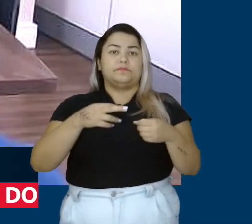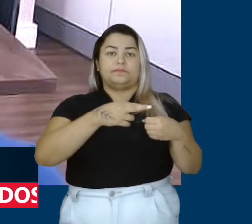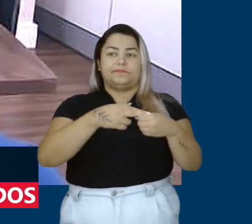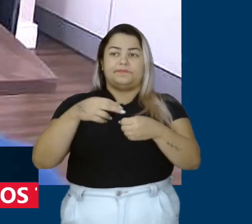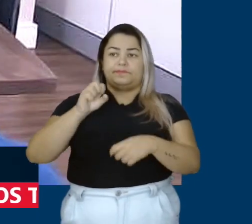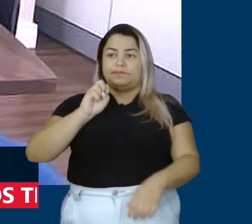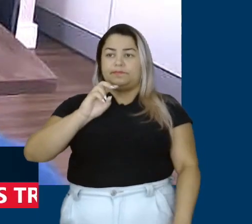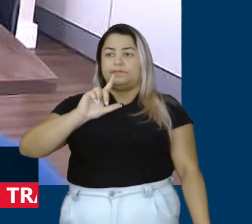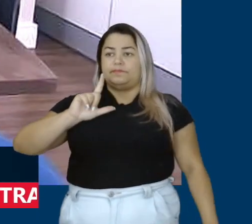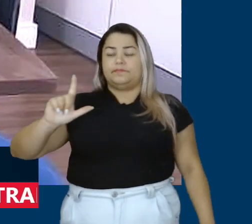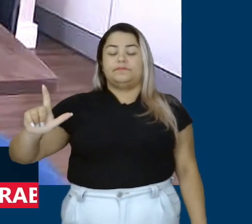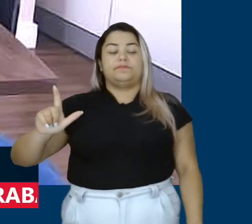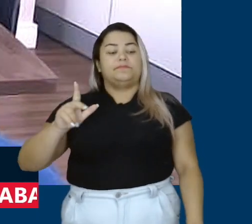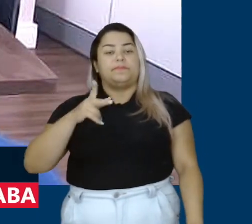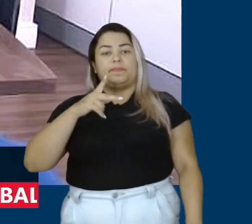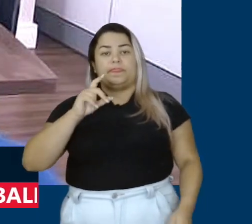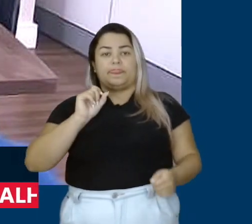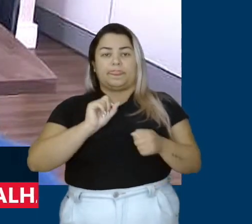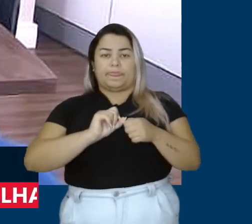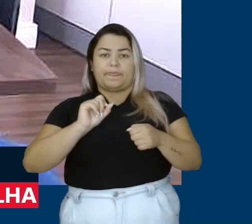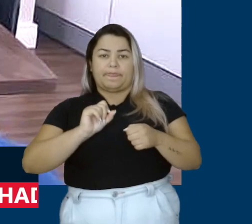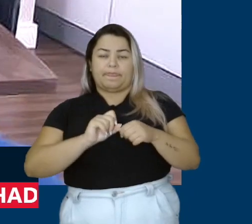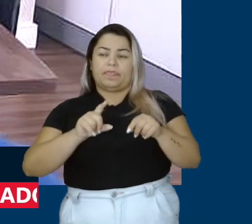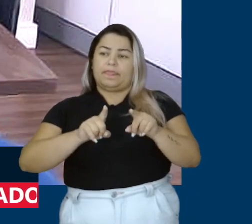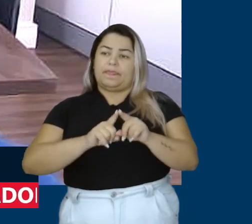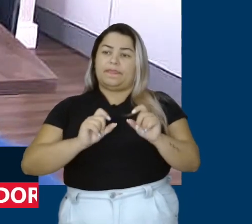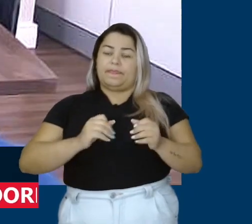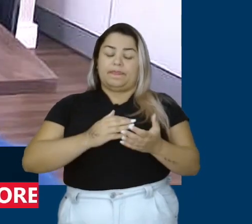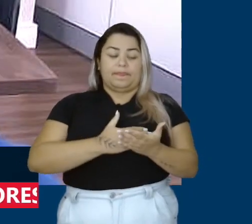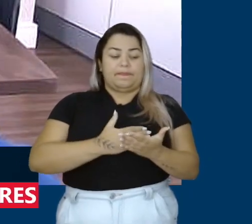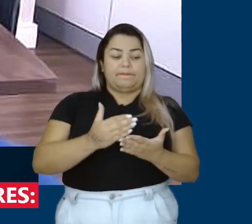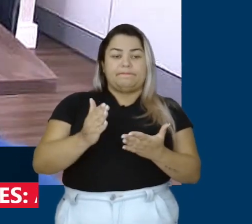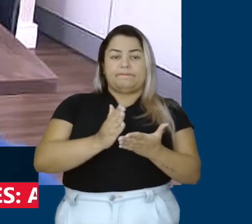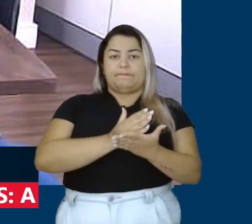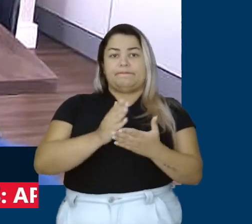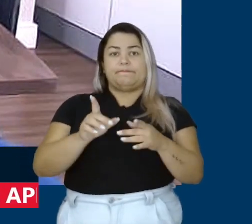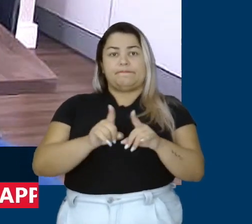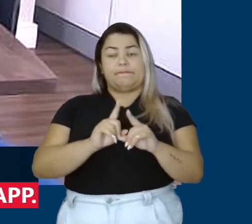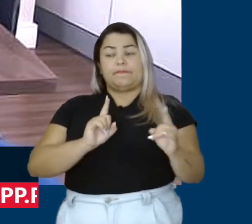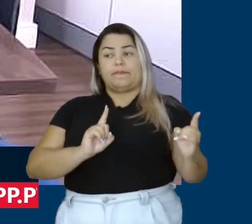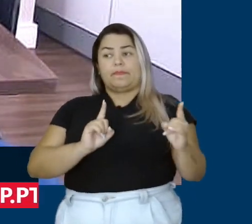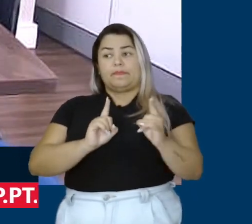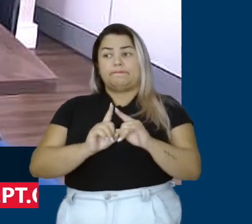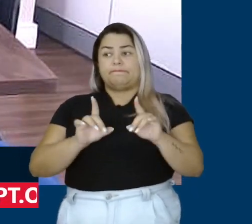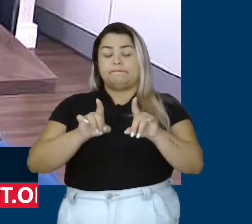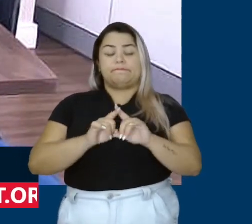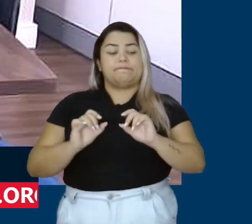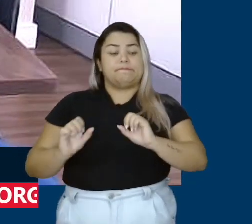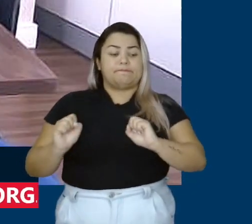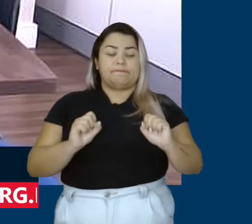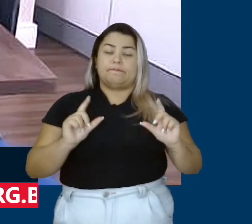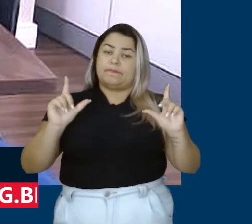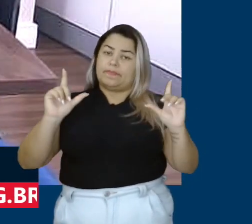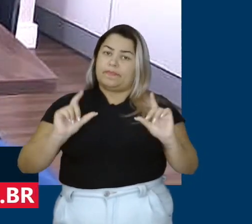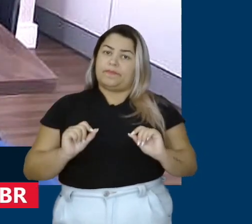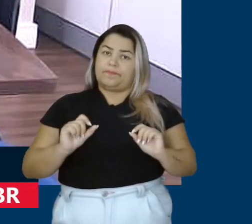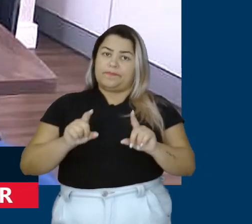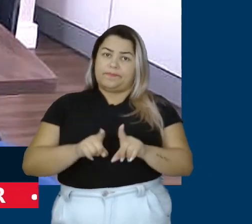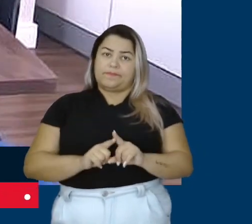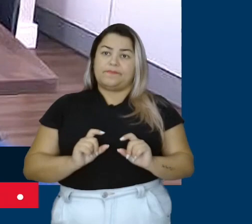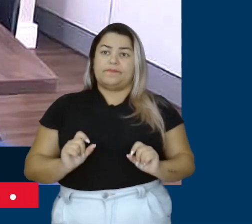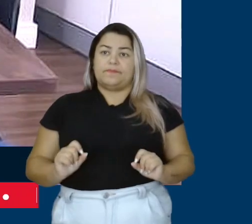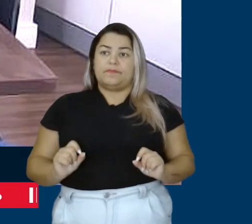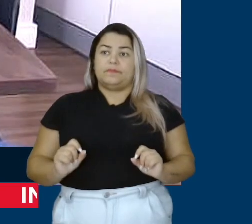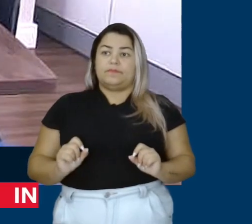sul, a gente está fazendo um acompanhamento e estamos iniciando algum atendimento por lá também para poder minimizar a questão da